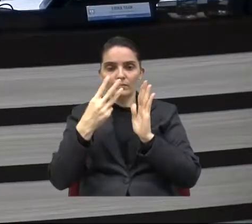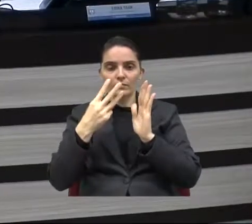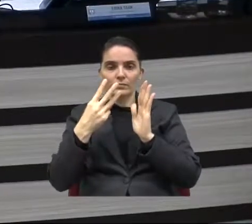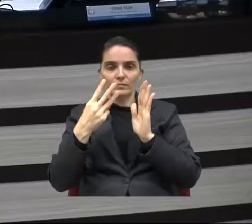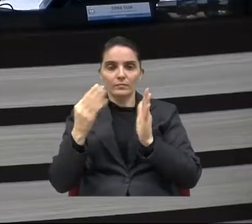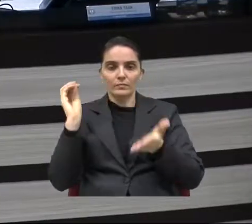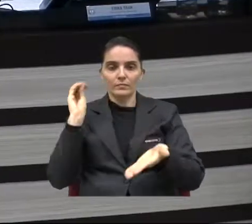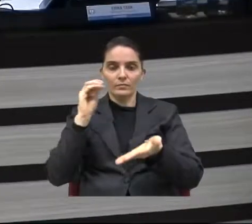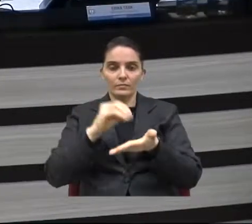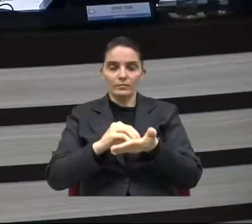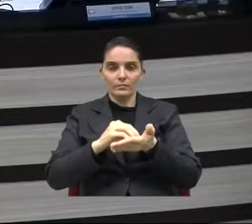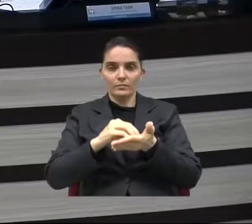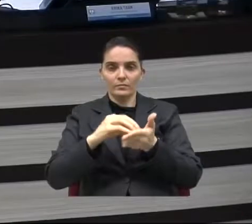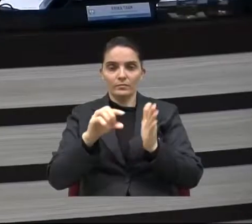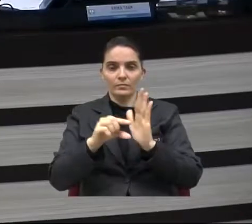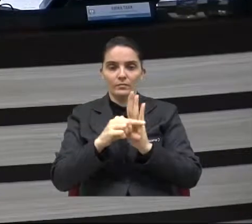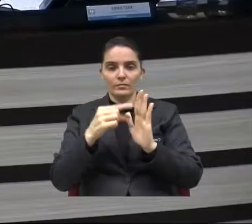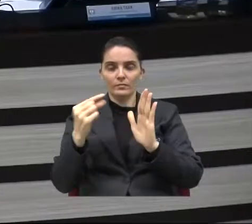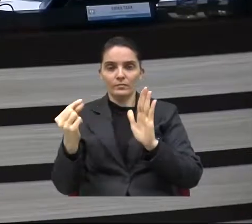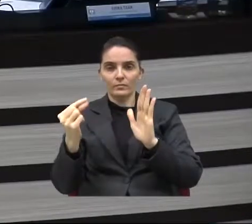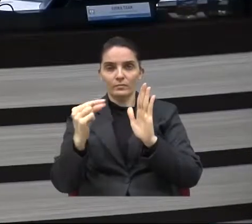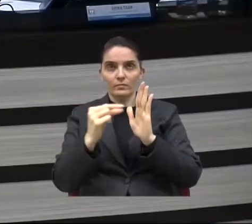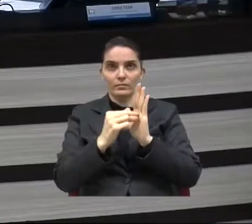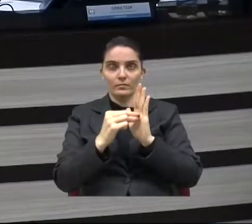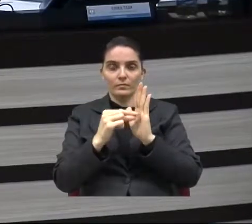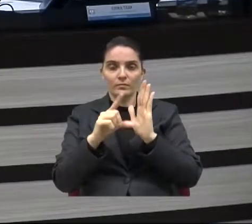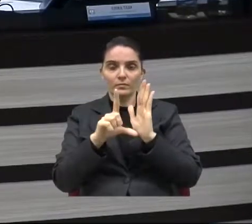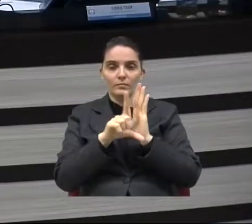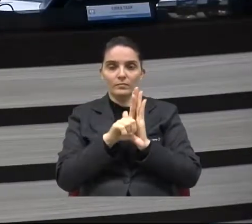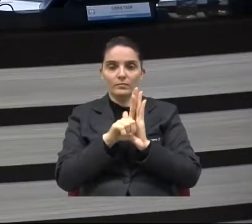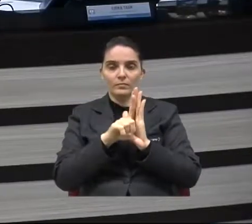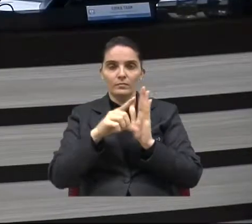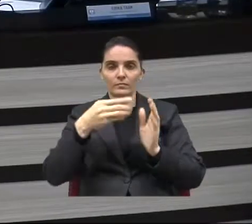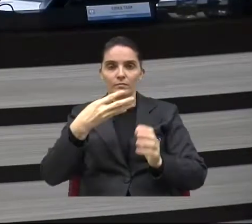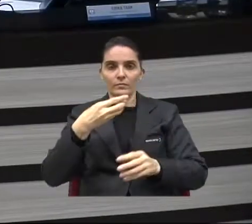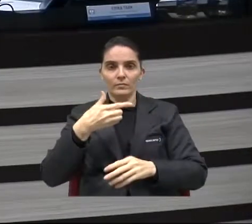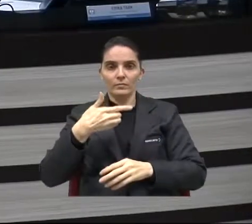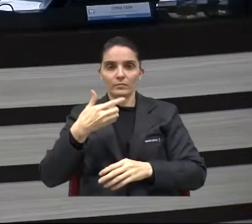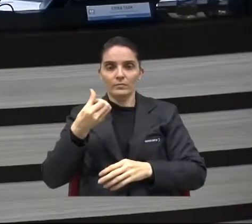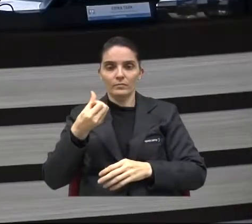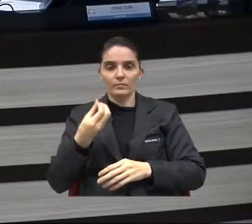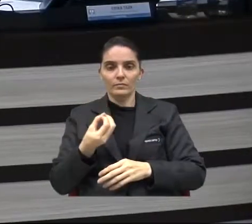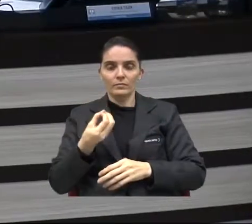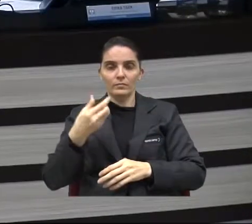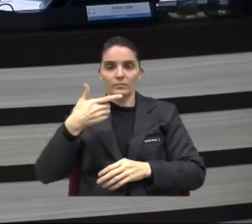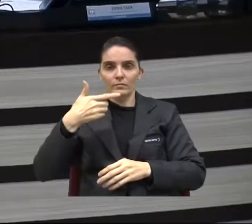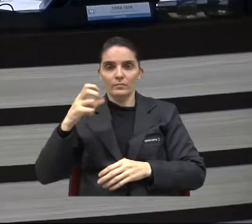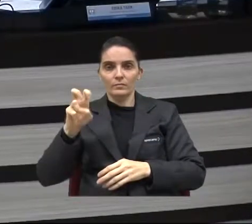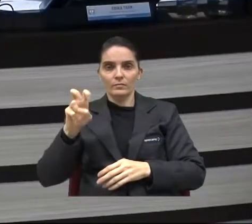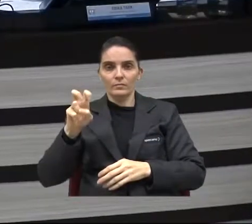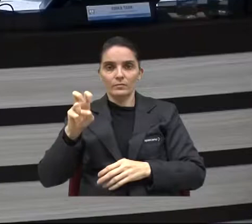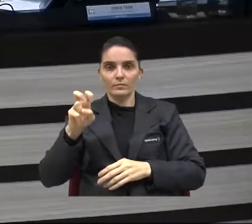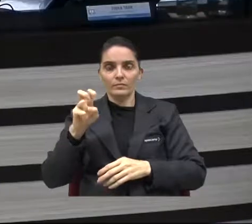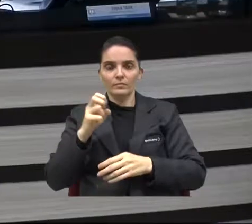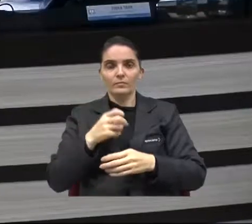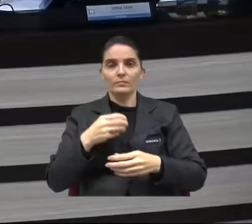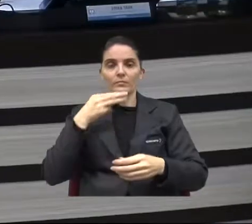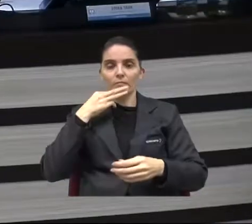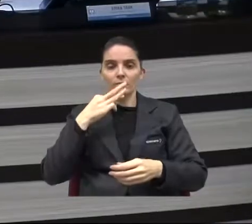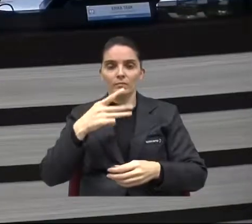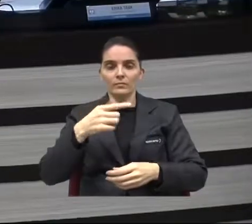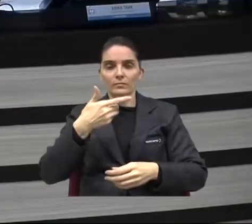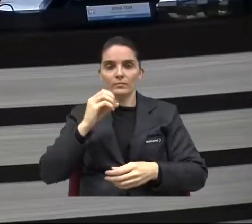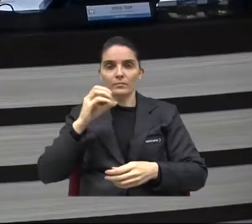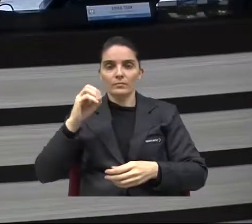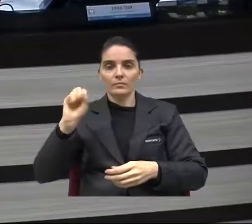2º e 3º, com acréscimo de dispositivos da Lei 4.260, de 25 de março de